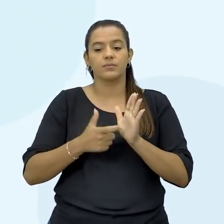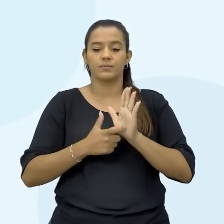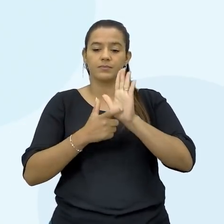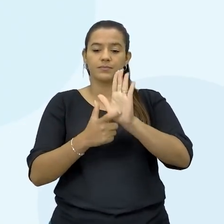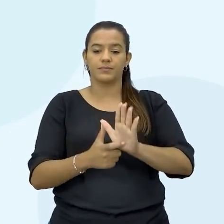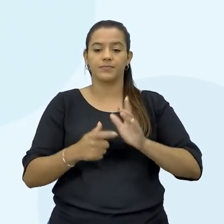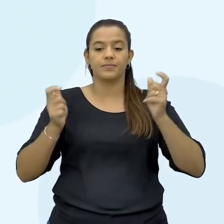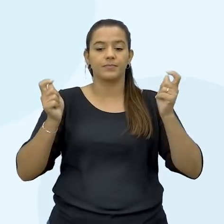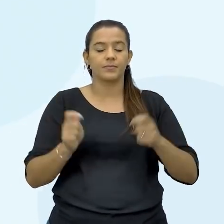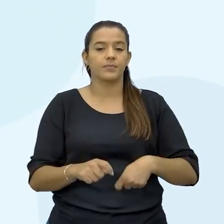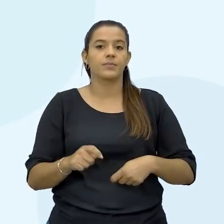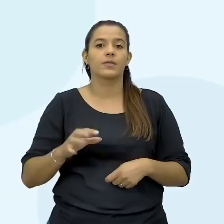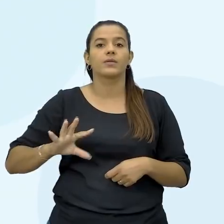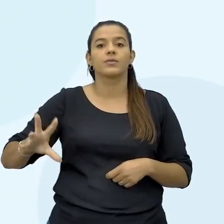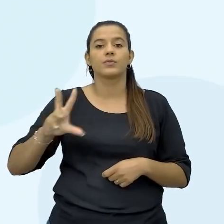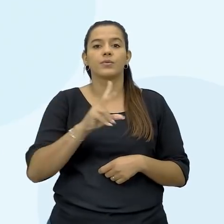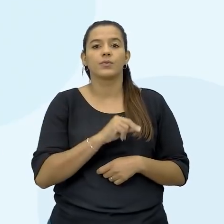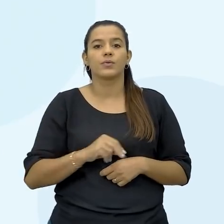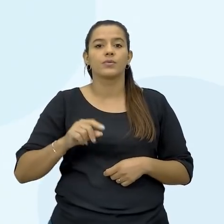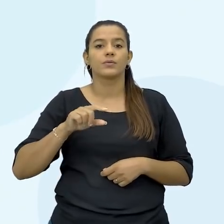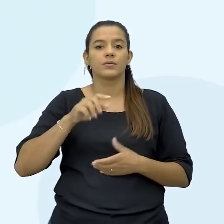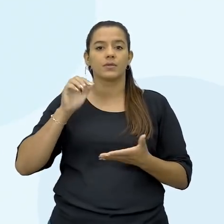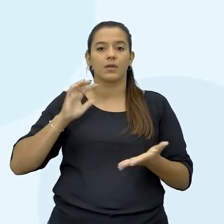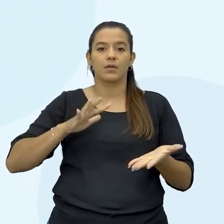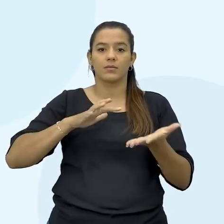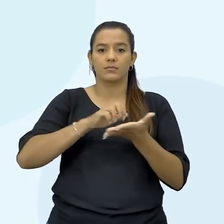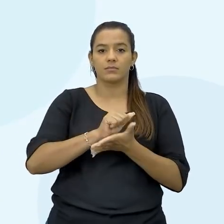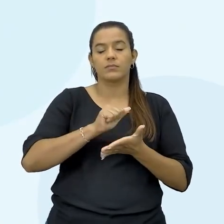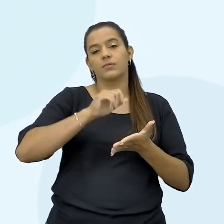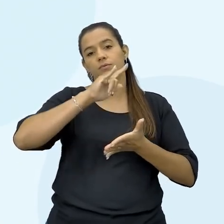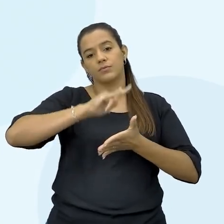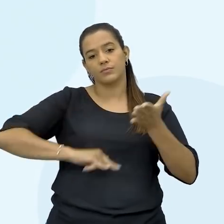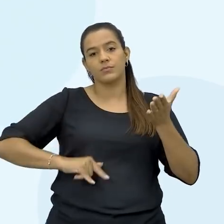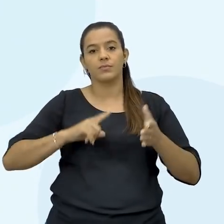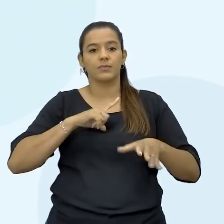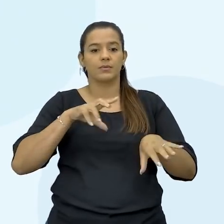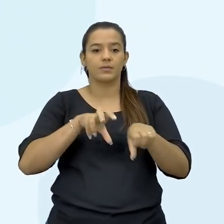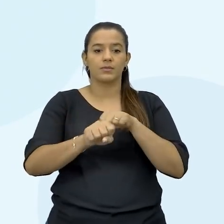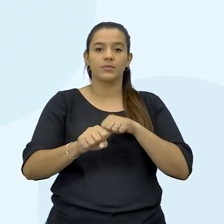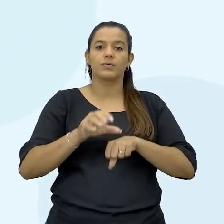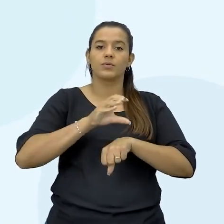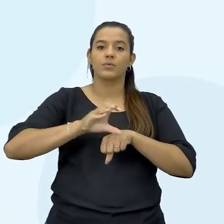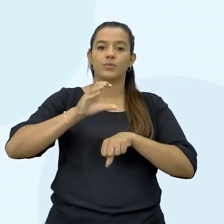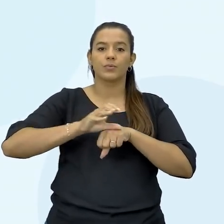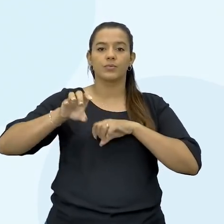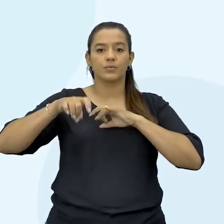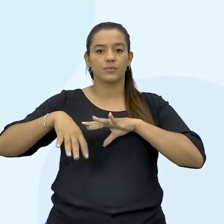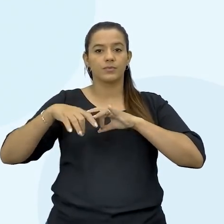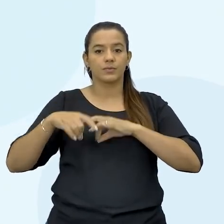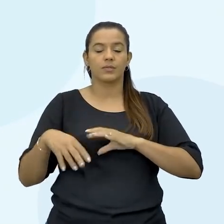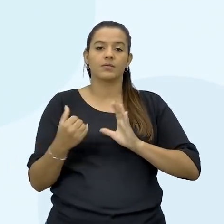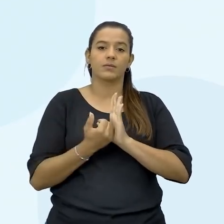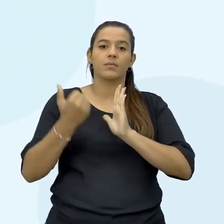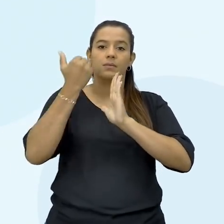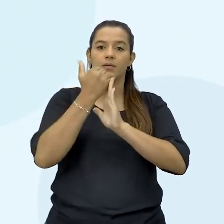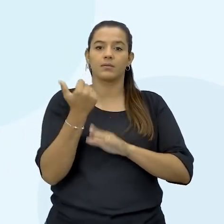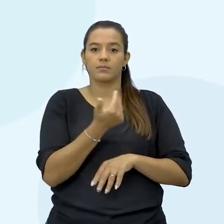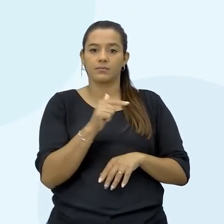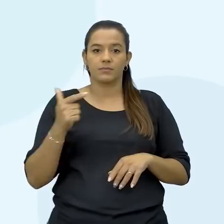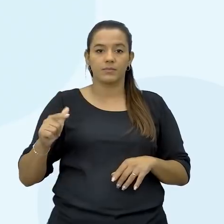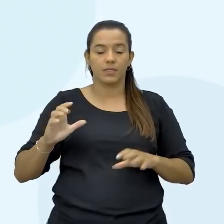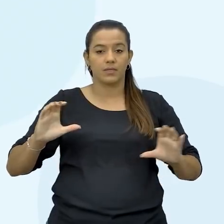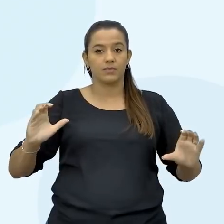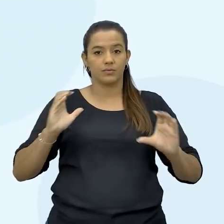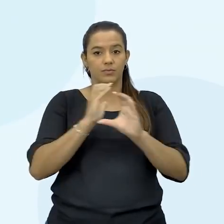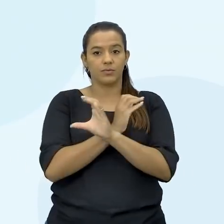certificado do ensino médio e um diploma de curso técnico, sem aumentar a sua carga horária. No